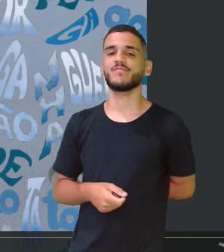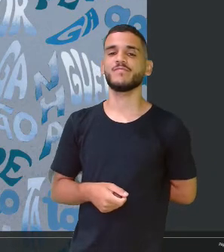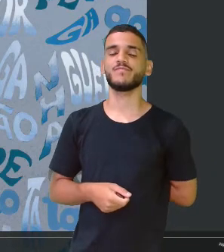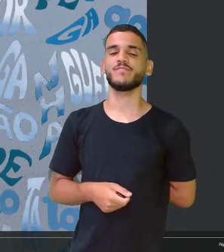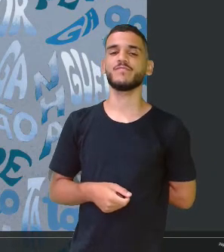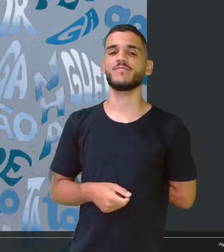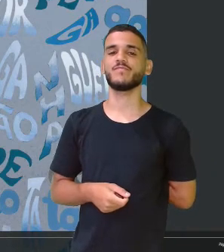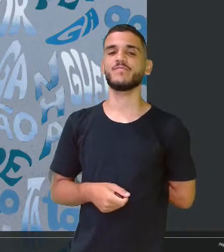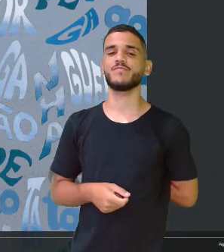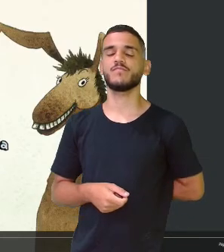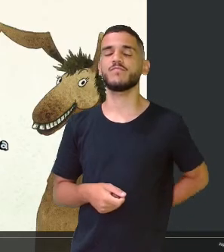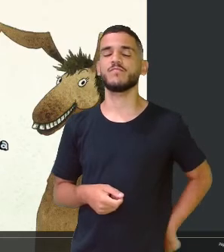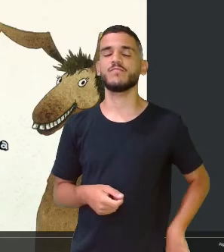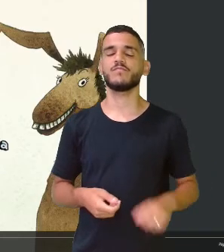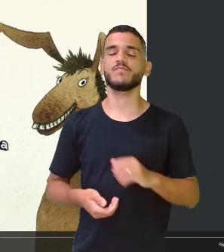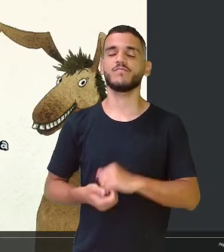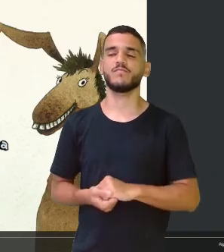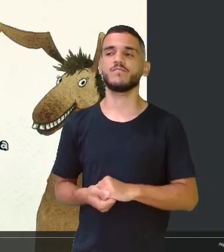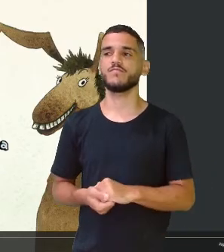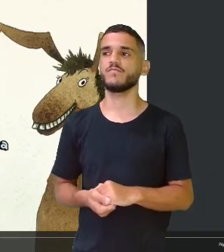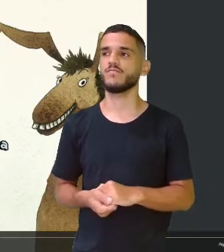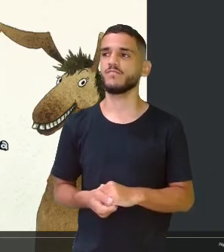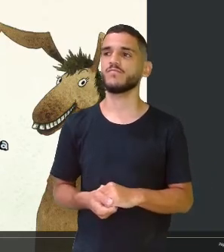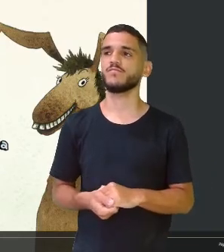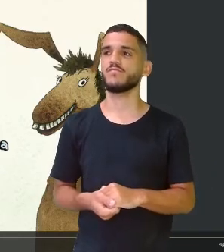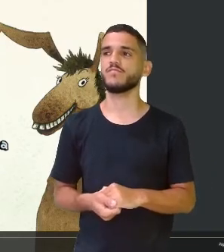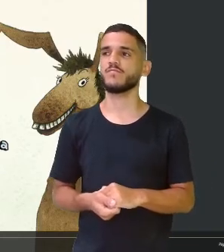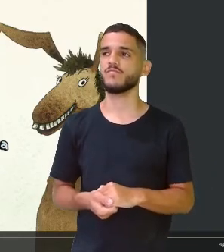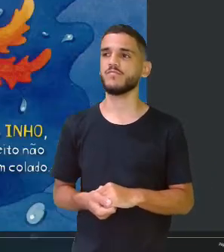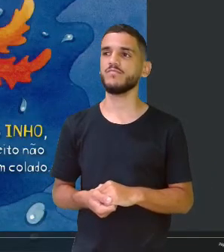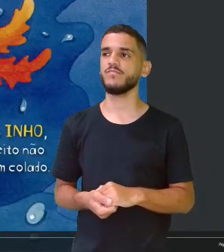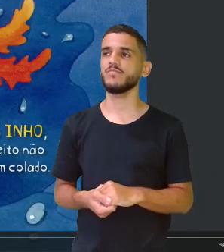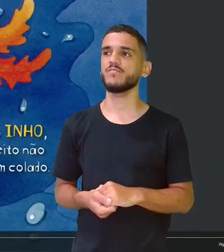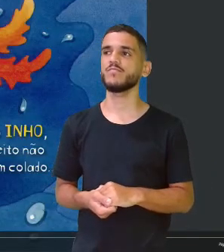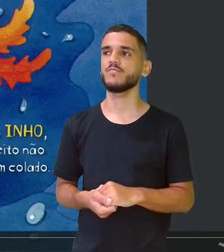que ele perdeu o inho. Olha só, vamos nessa?